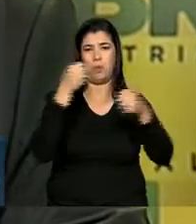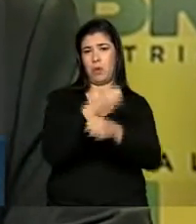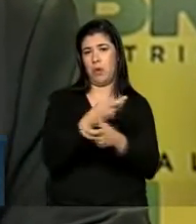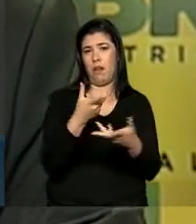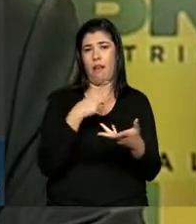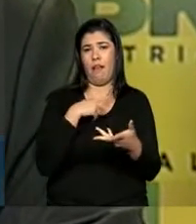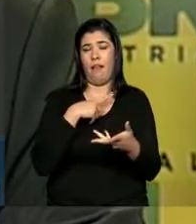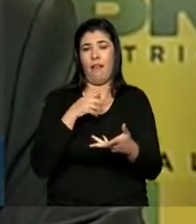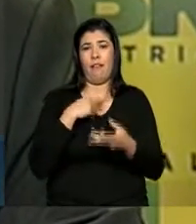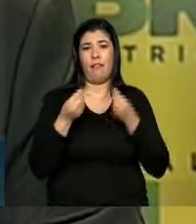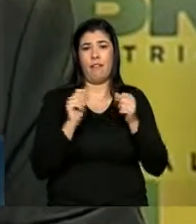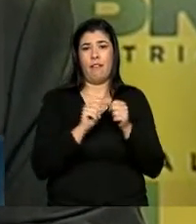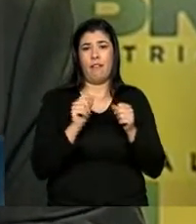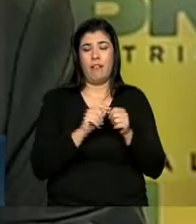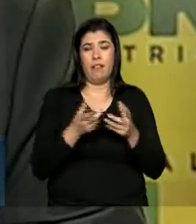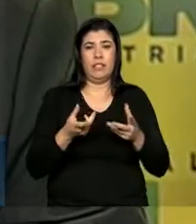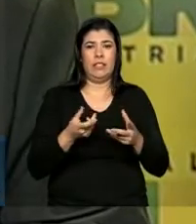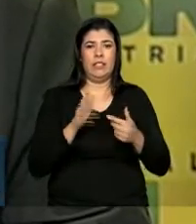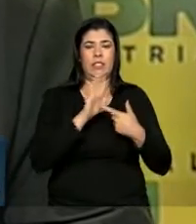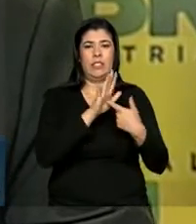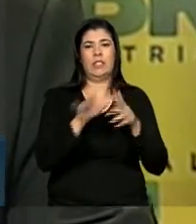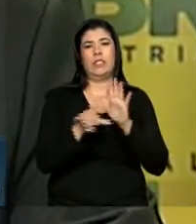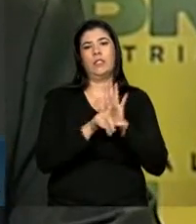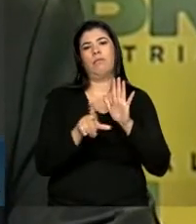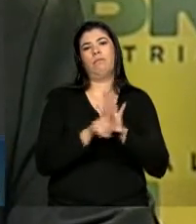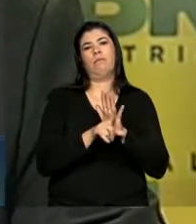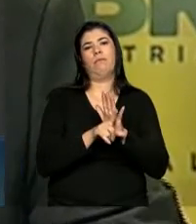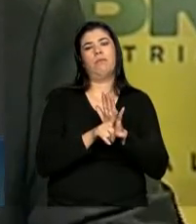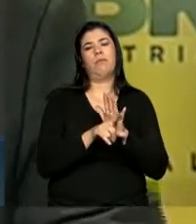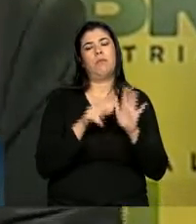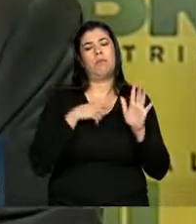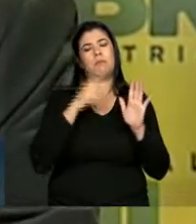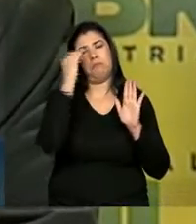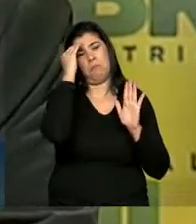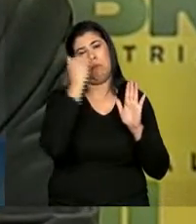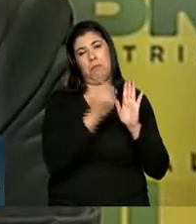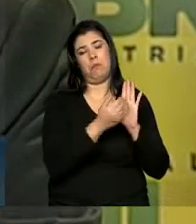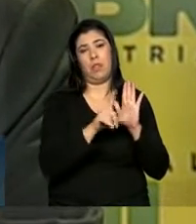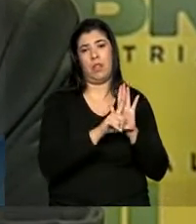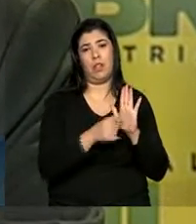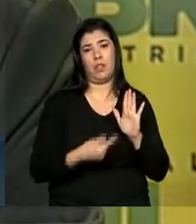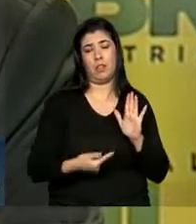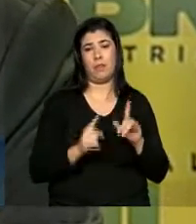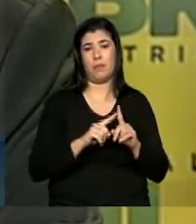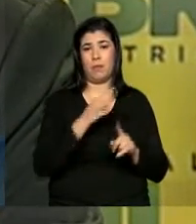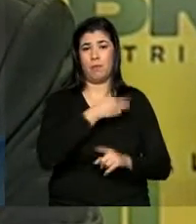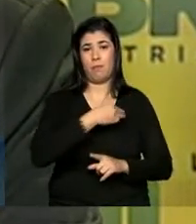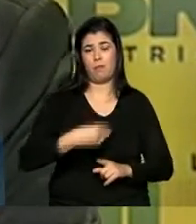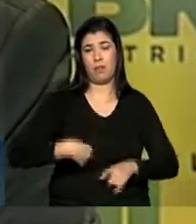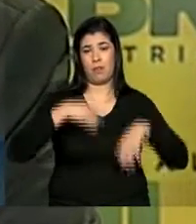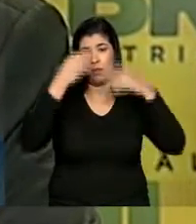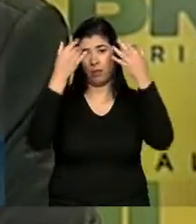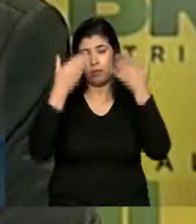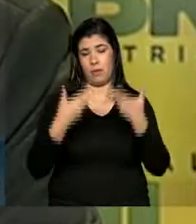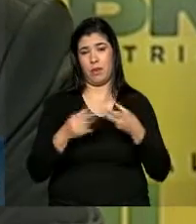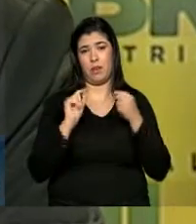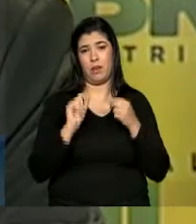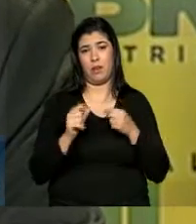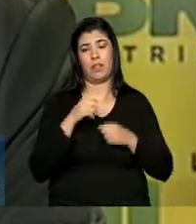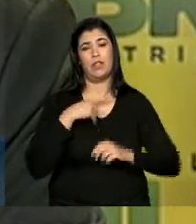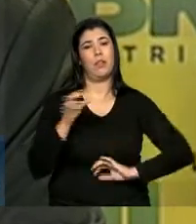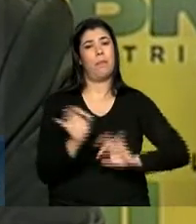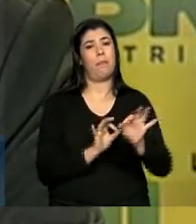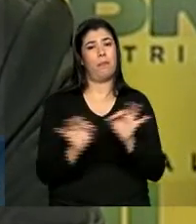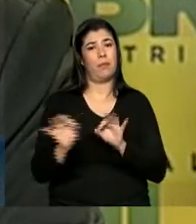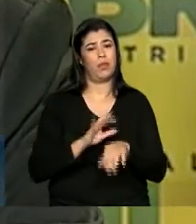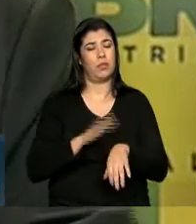de trazer a questão legal. Eles não estão fazendo nada ilegal. Mas, como o ministro bem colocou, nós falamos de projetos que tenham